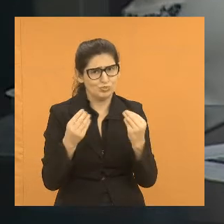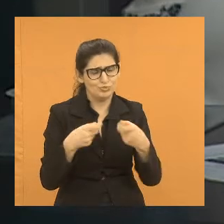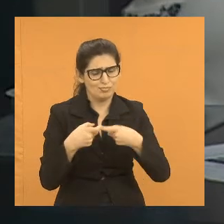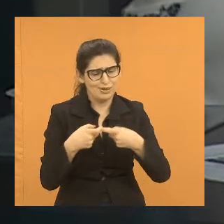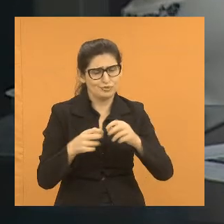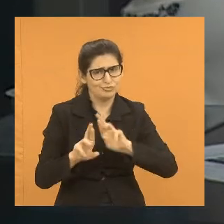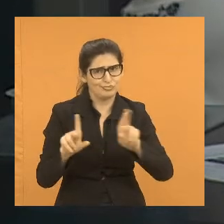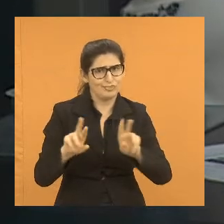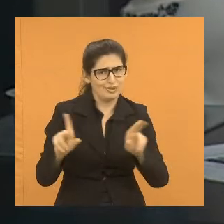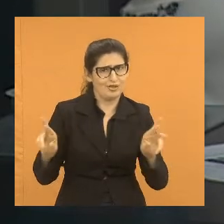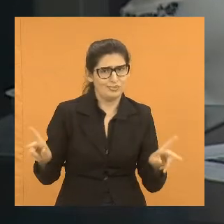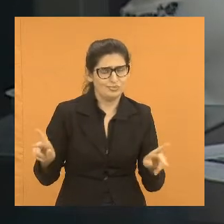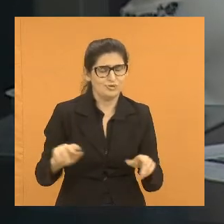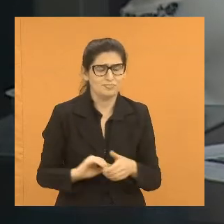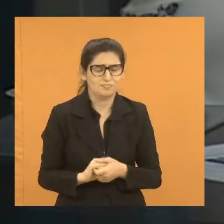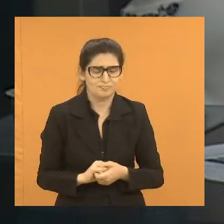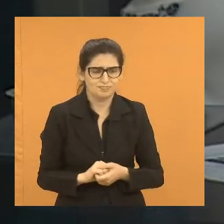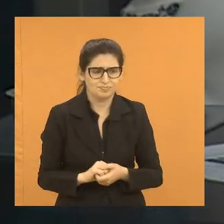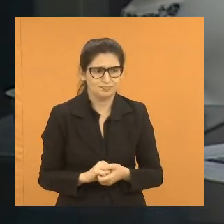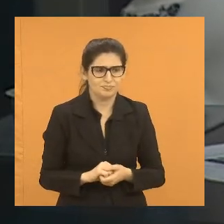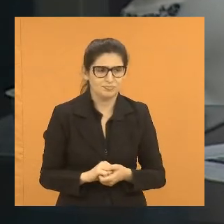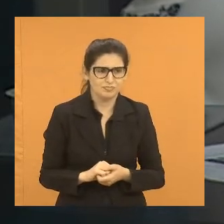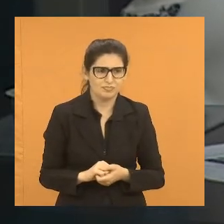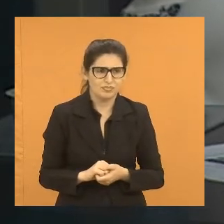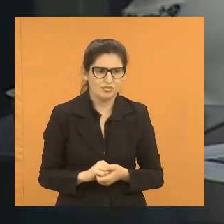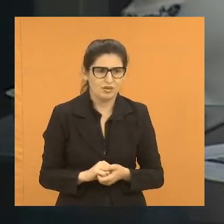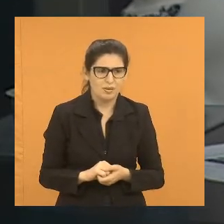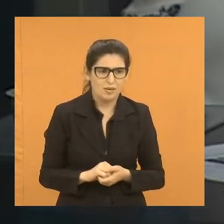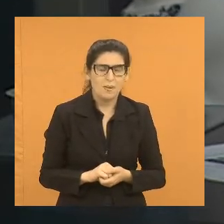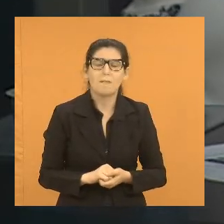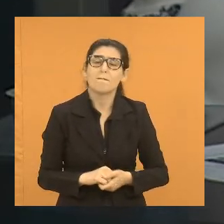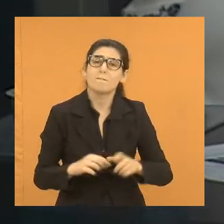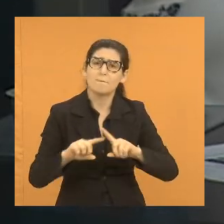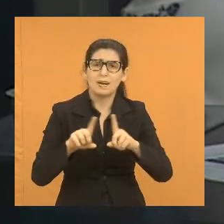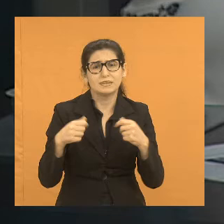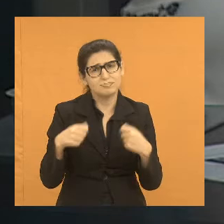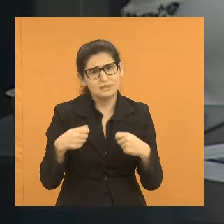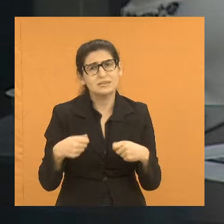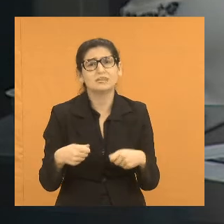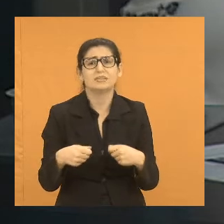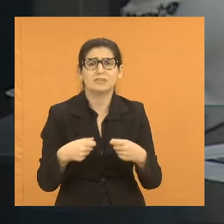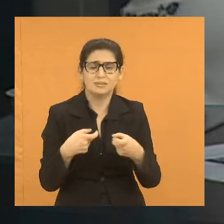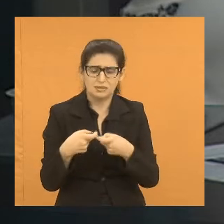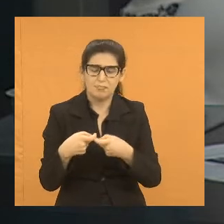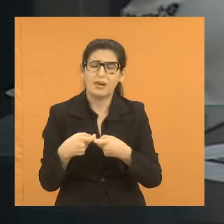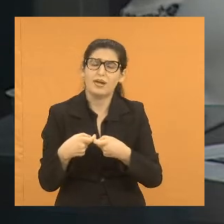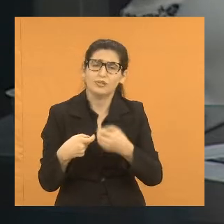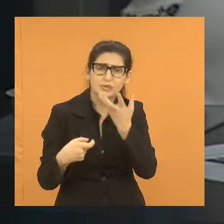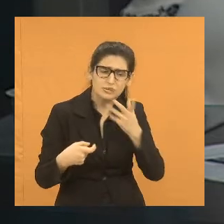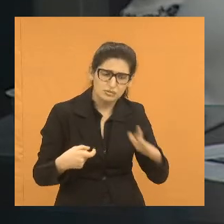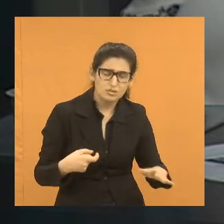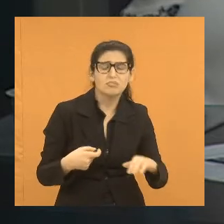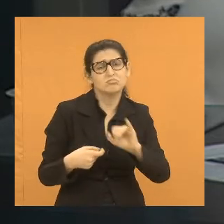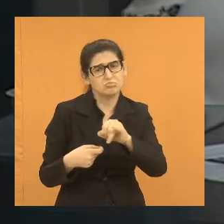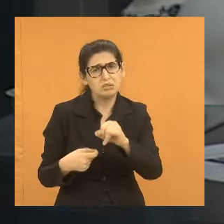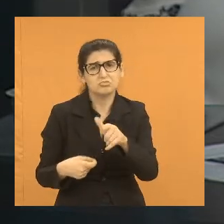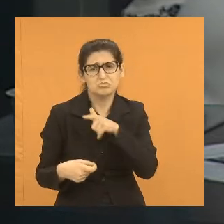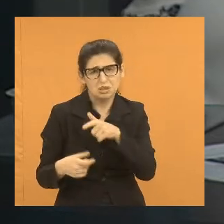demanda que é necessária ter o especialista infantil, a gente tem procurado cobrir, sim.